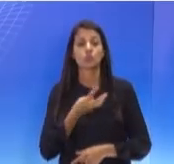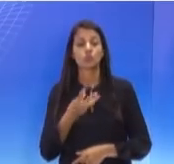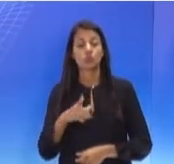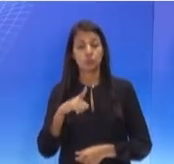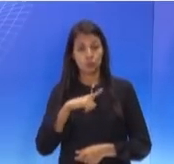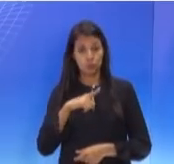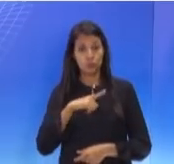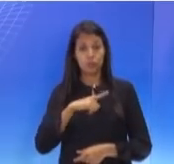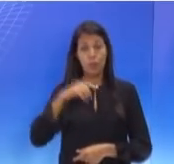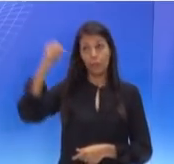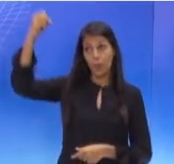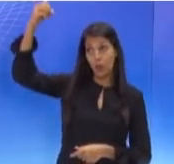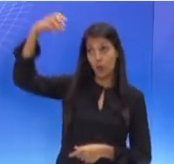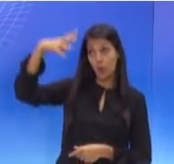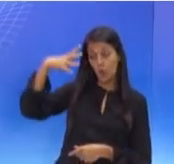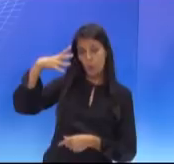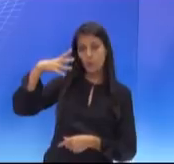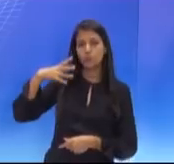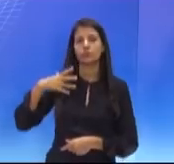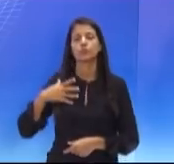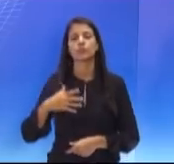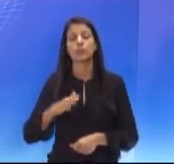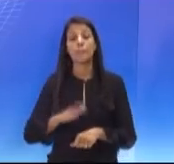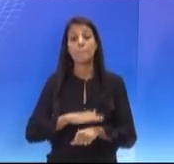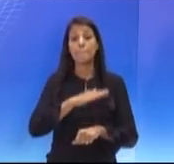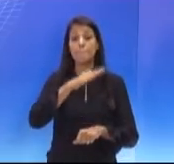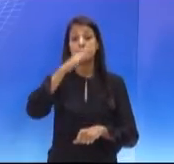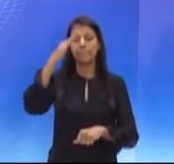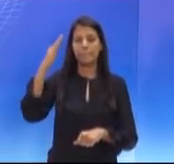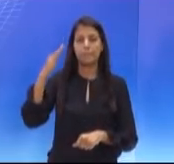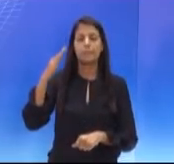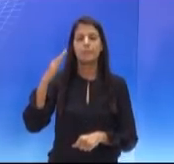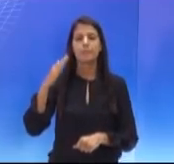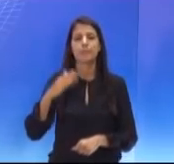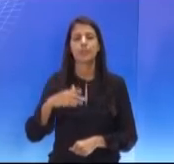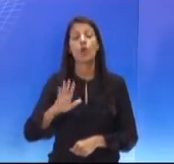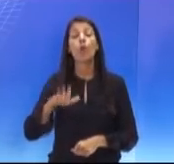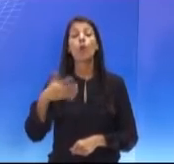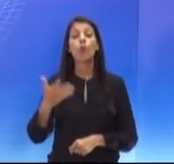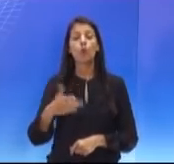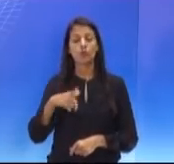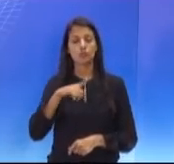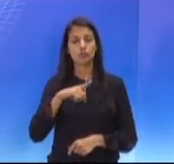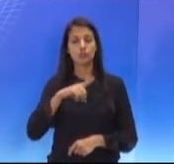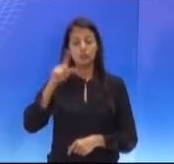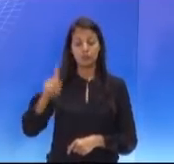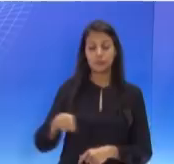luminosidade máxima, quando o ângulo for de 30 graus, será de 50%.